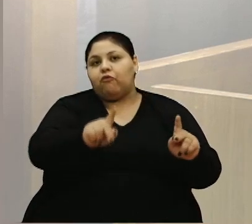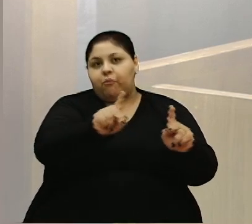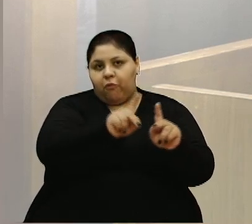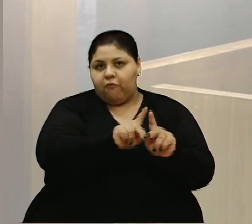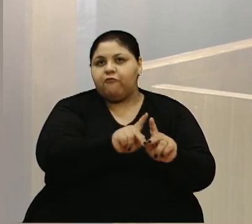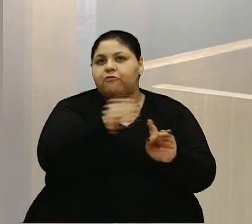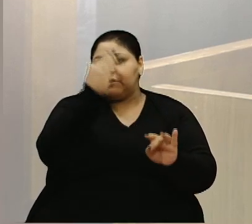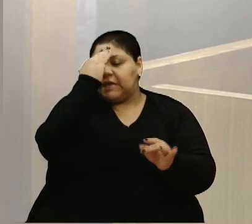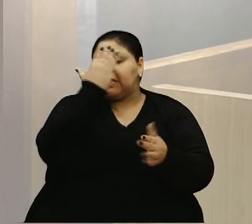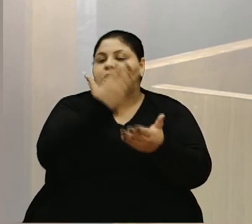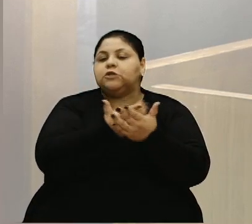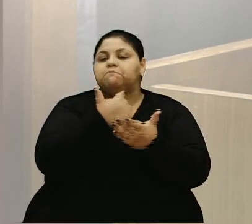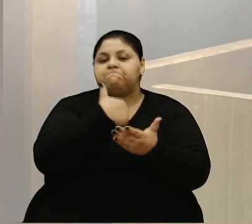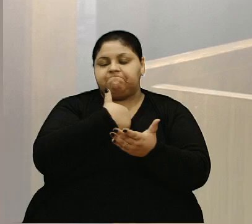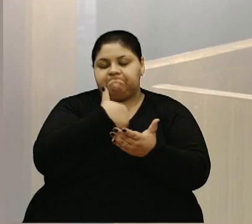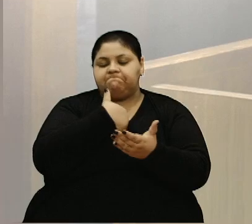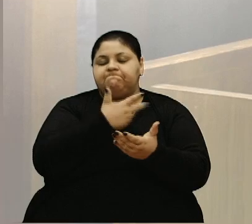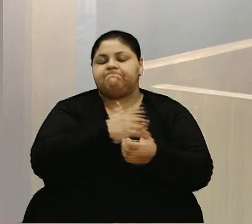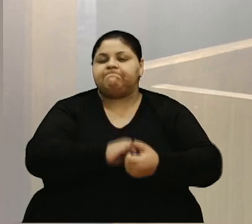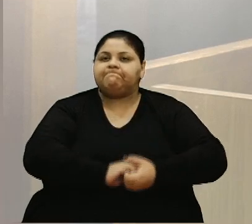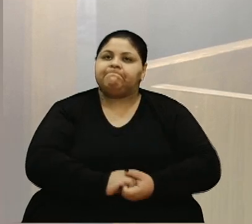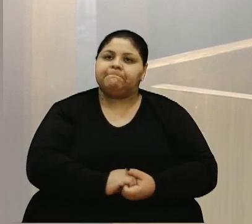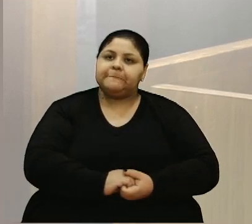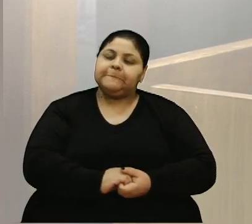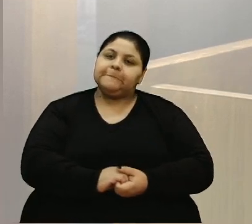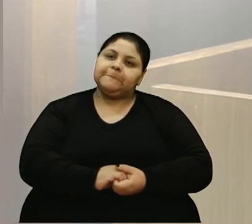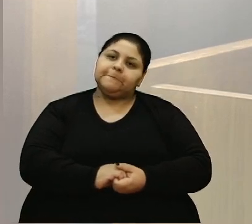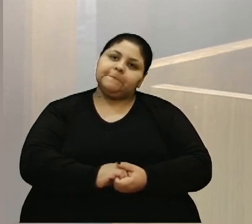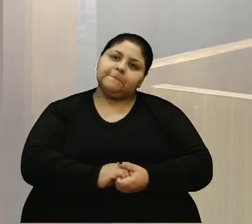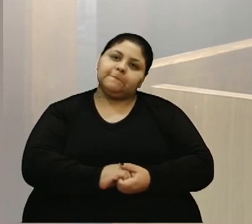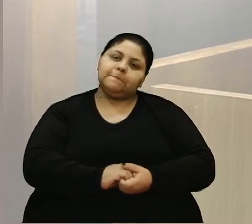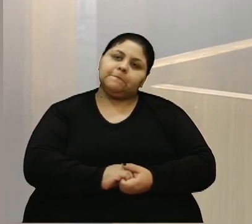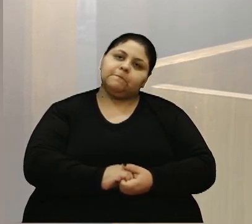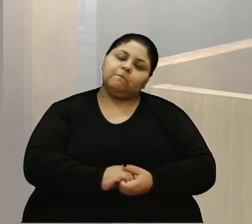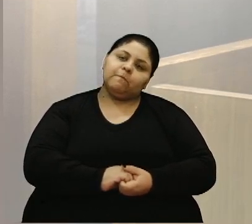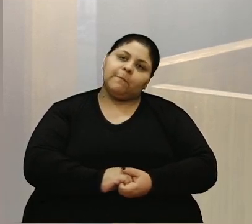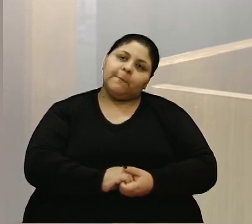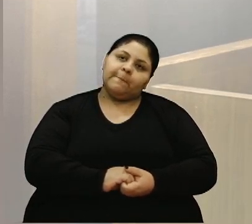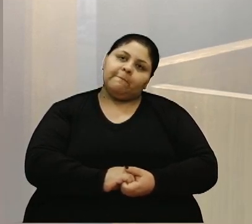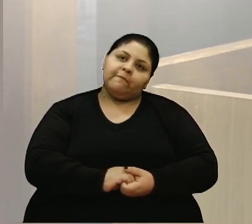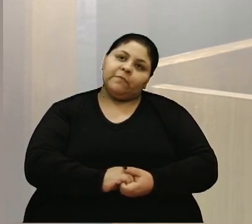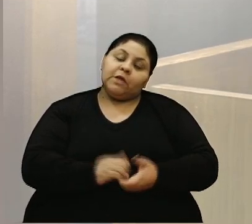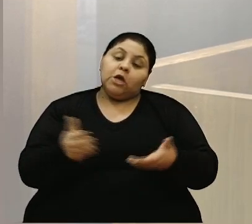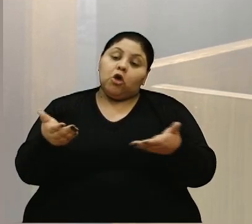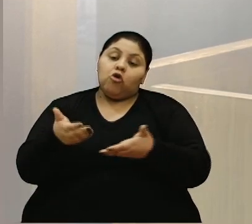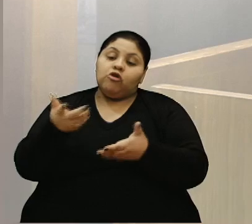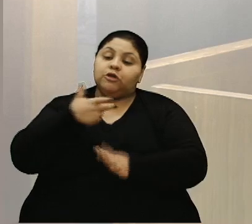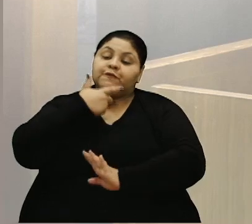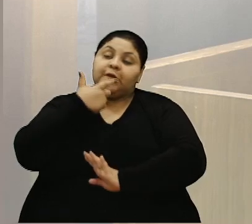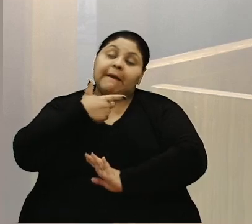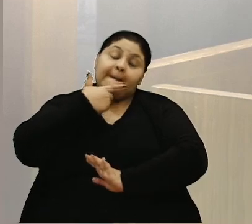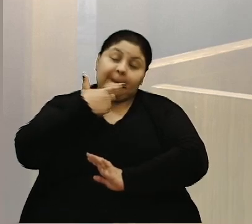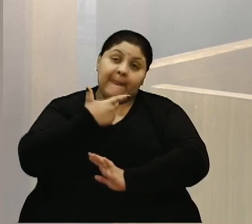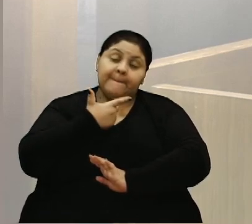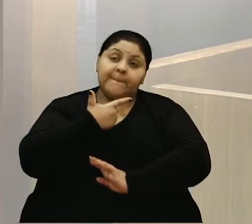que acreditou em mim, que confiou em mim, né? E vir aqui dizer que